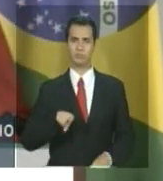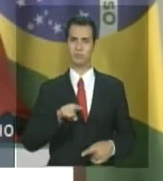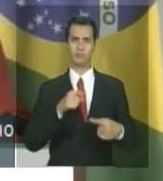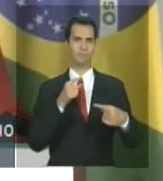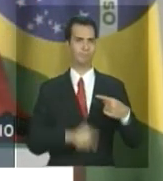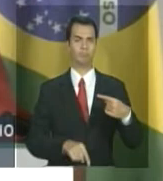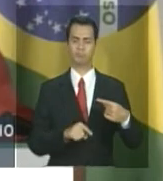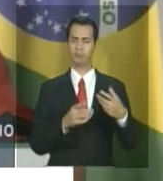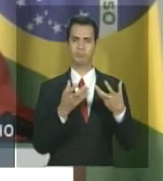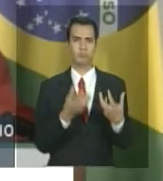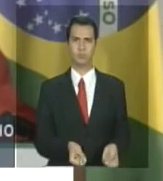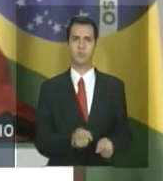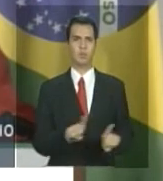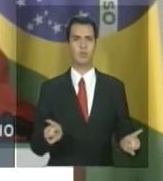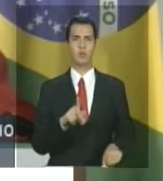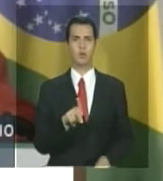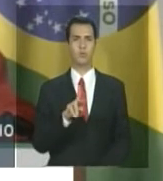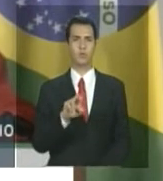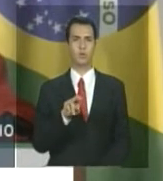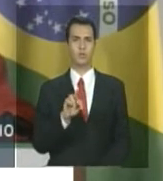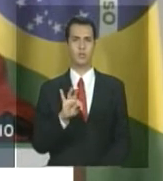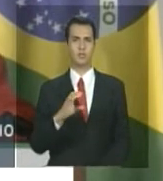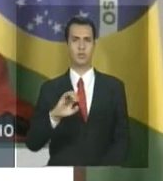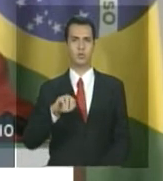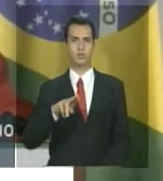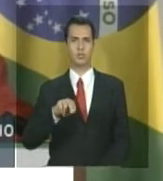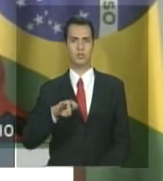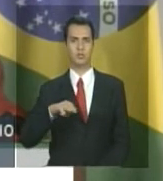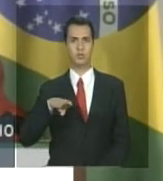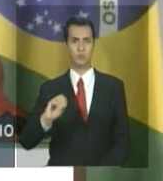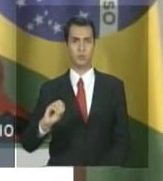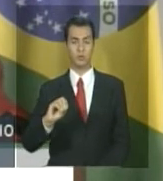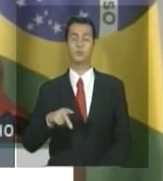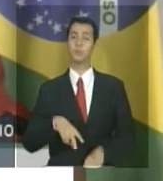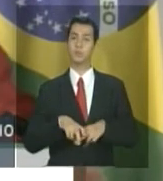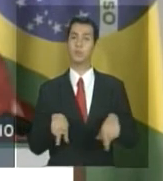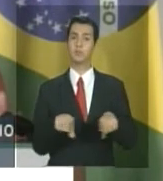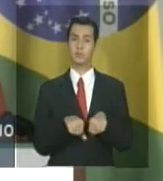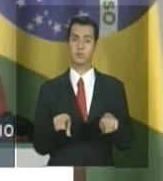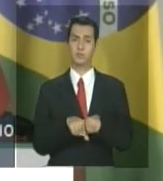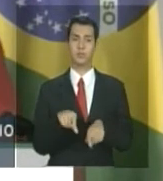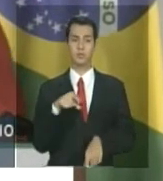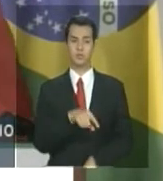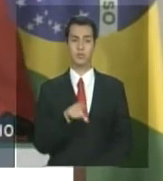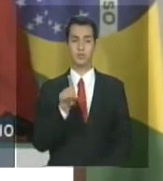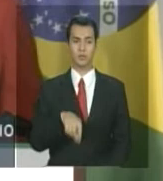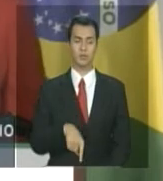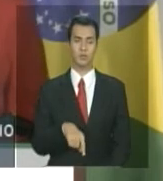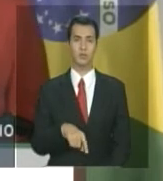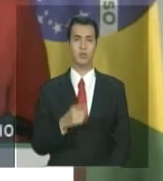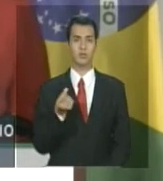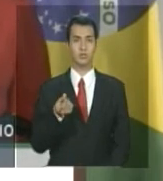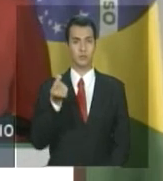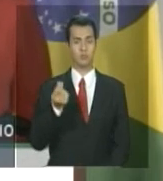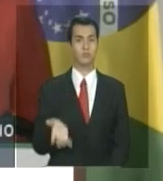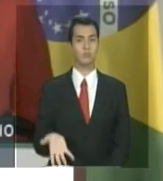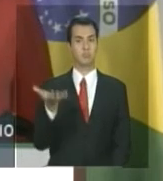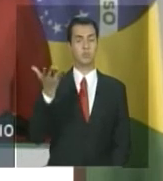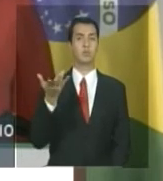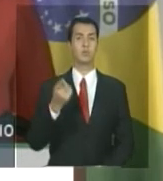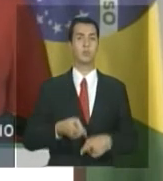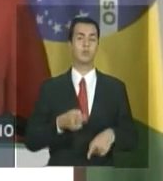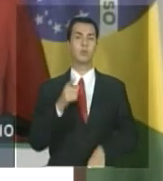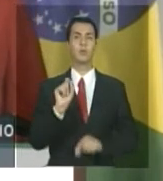formas de protecionismo e, portanto, inclusive essa que se que se configura como sendo uma